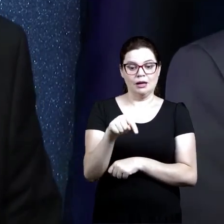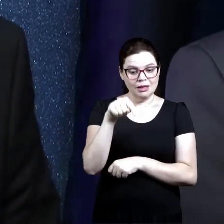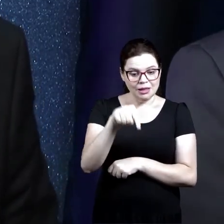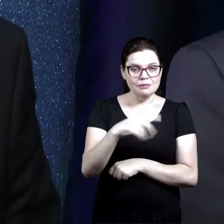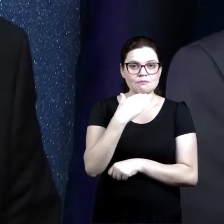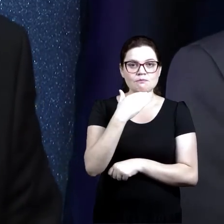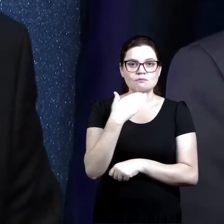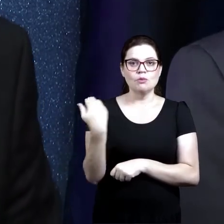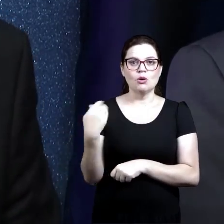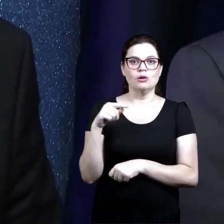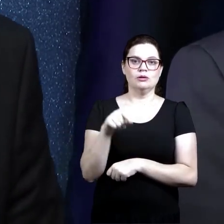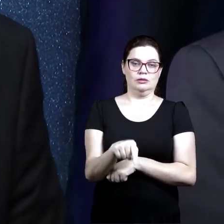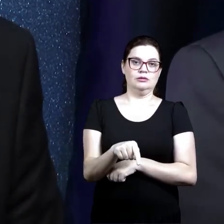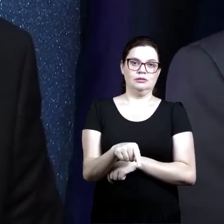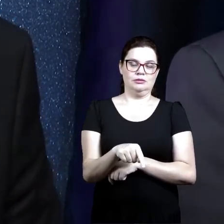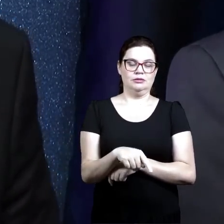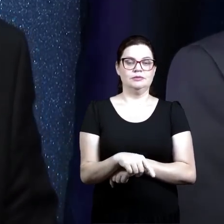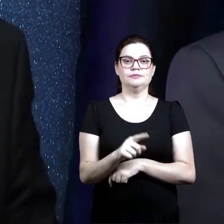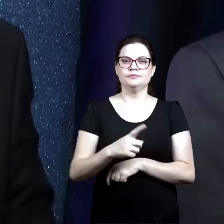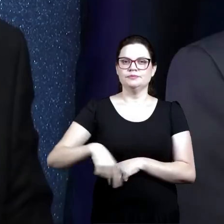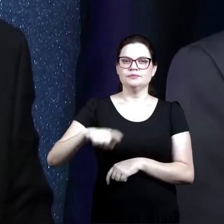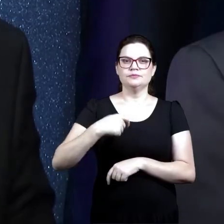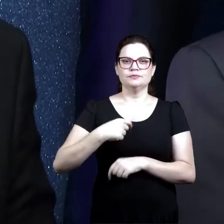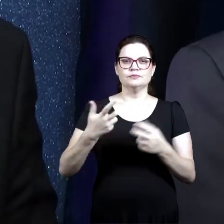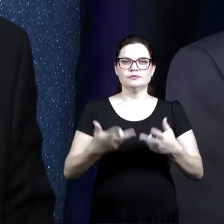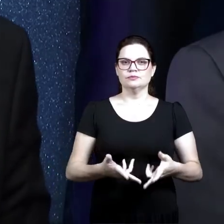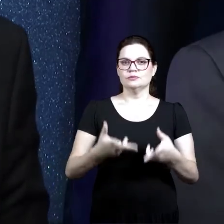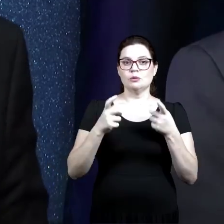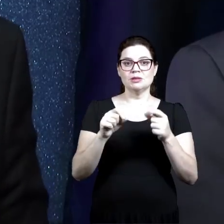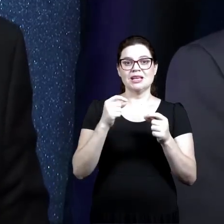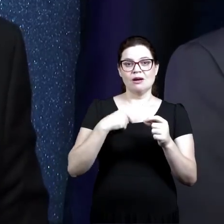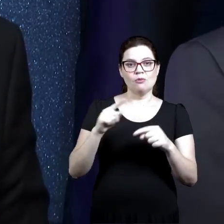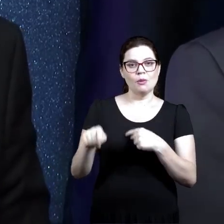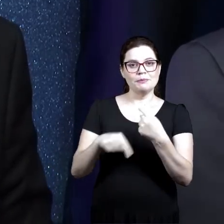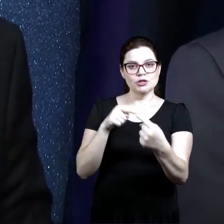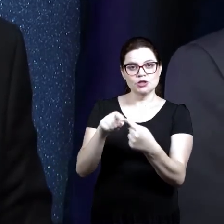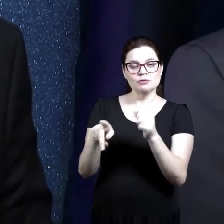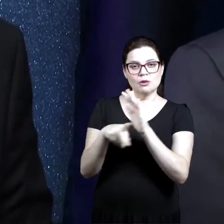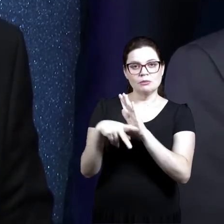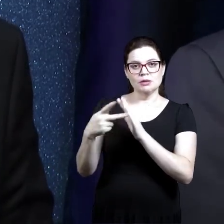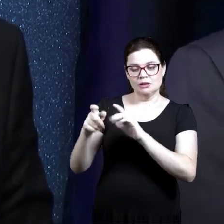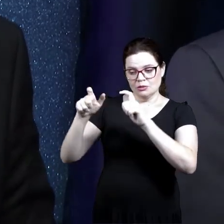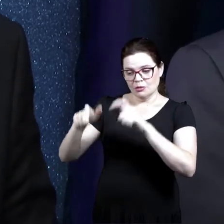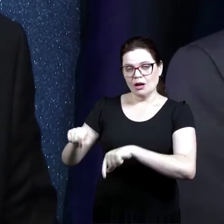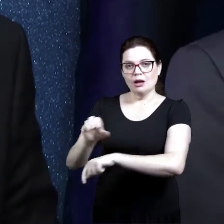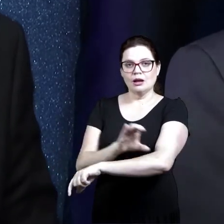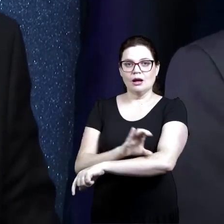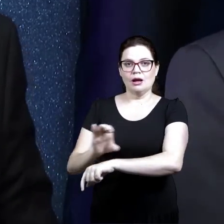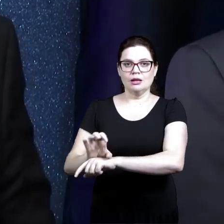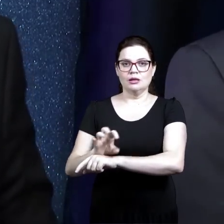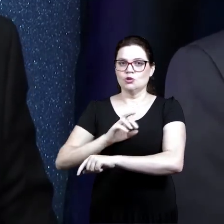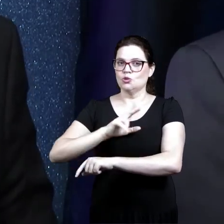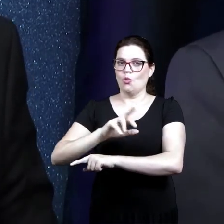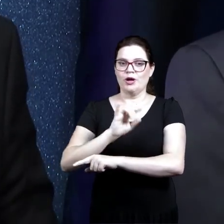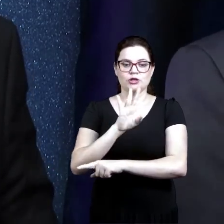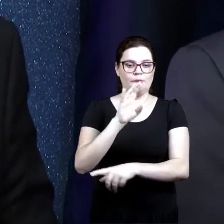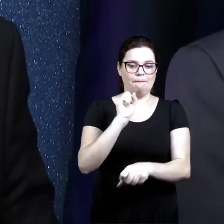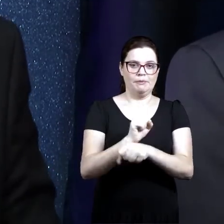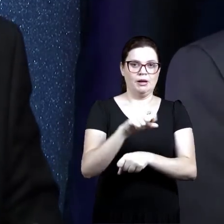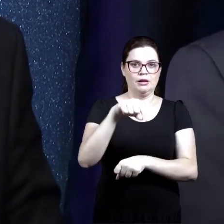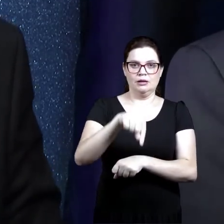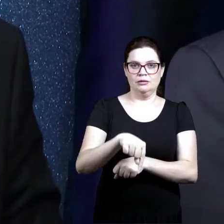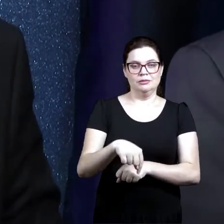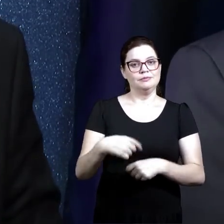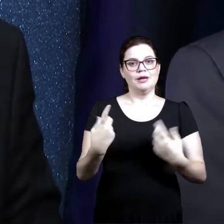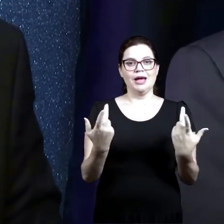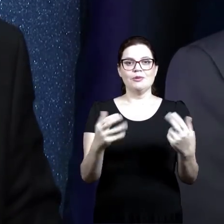morre. Então, se nós formos a ver, o destino dele era Canaã, não era parar em Harã. Isso tem uma aplicação dentro do